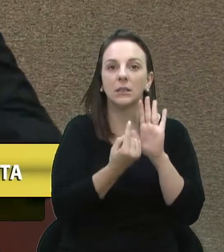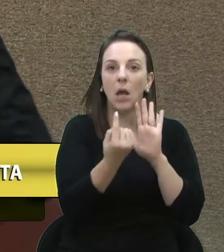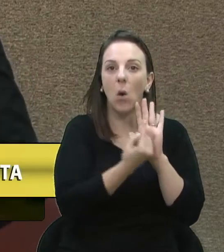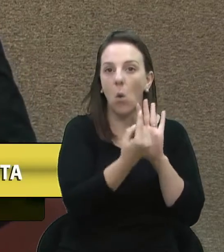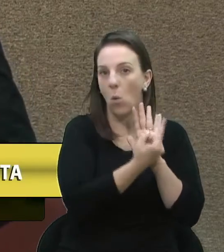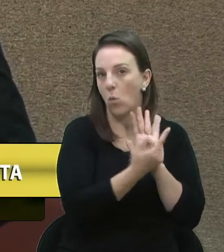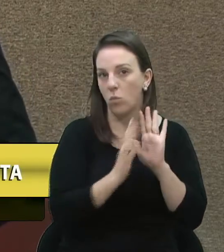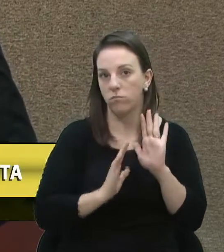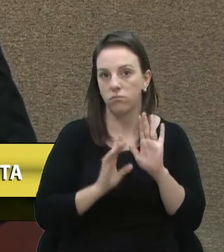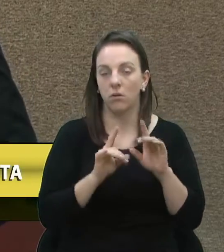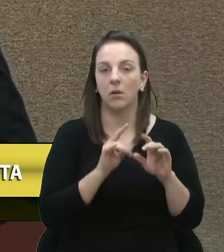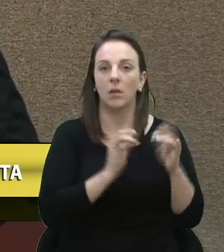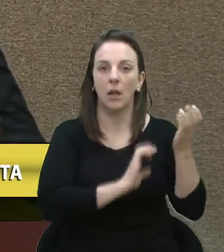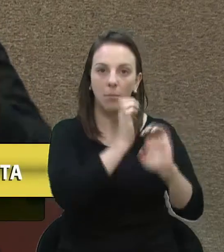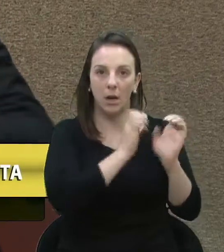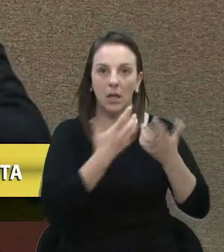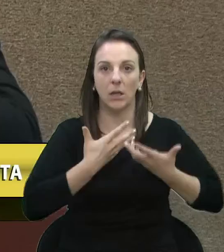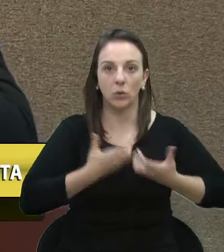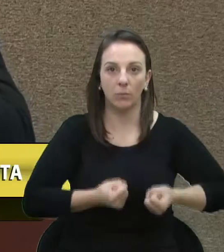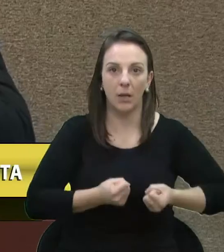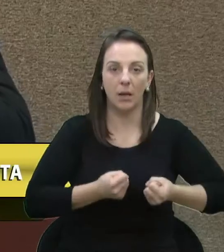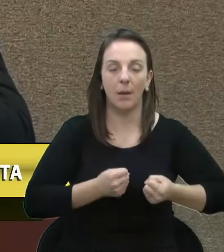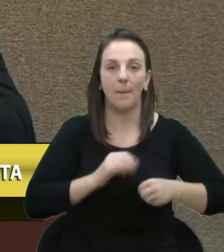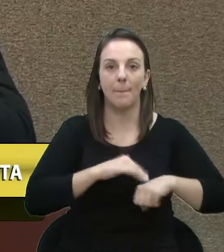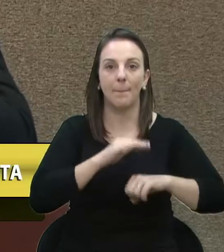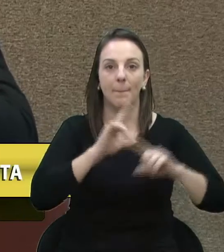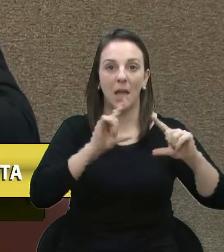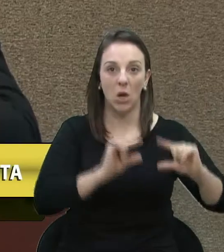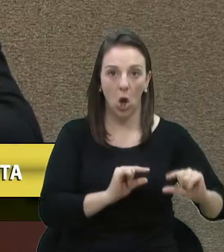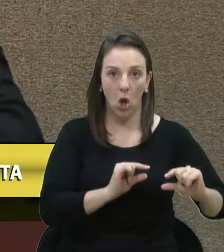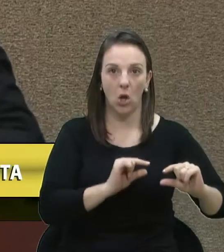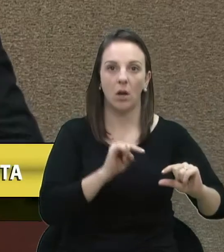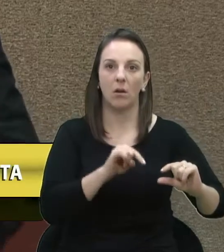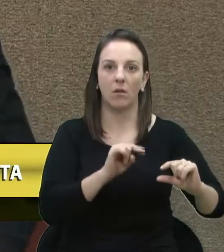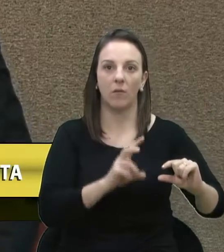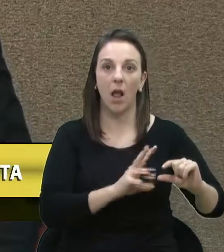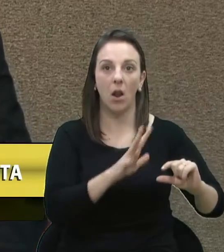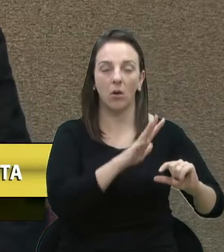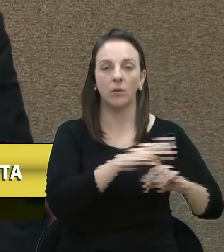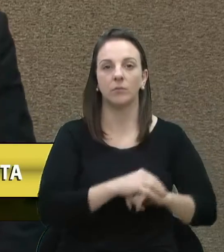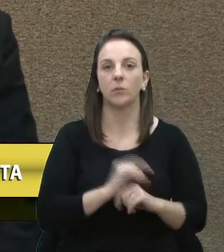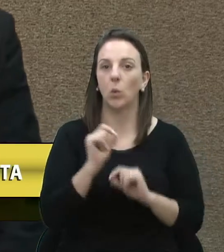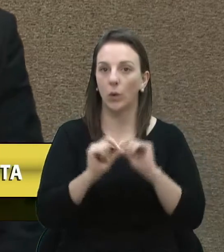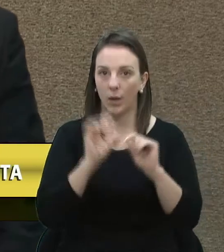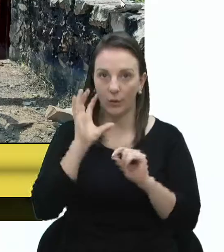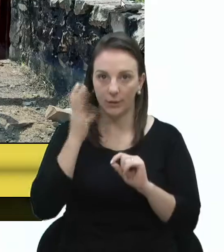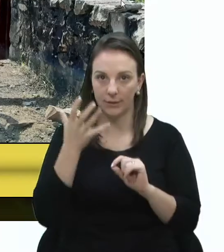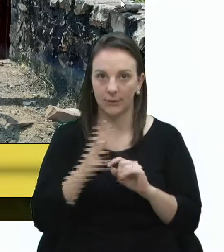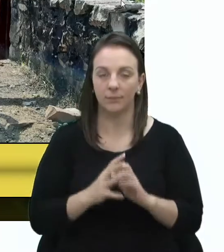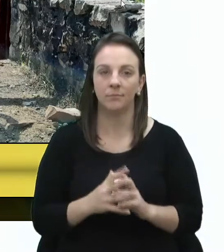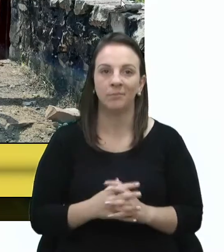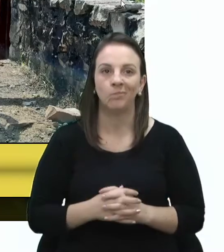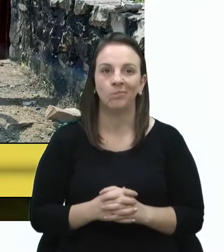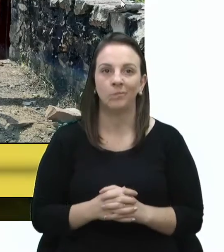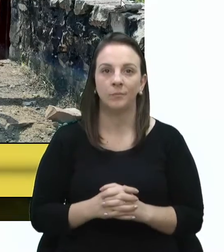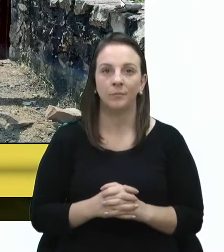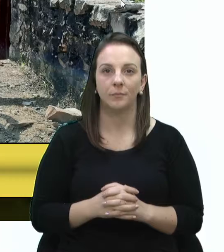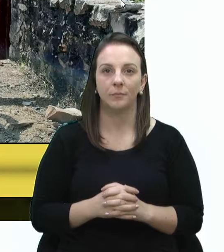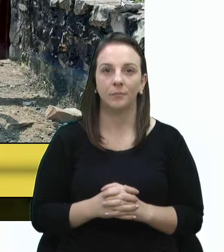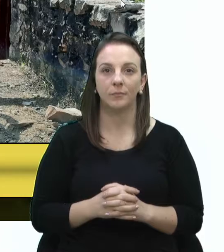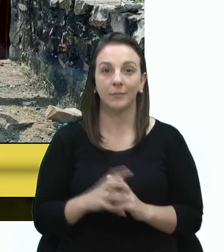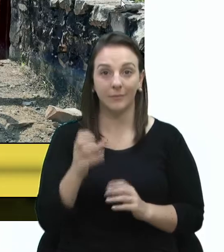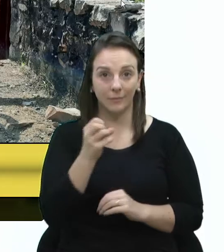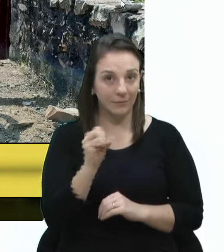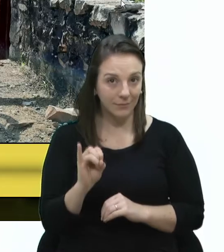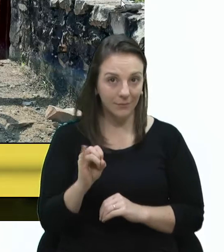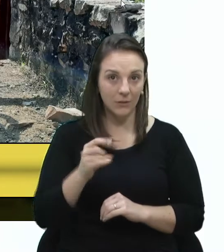poder deixar a passagem mais baixa ou baixar a passagem. O que acontece? Acontece que se nós não